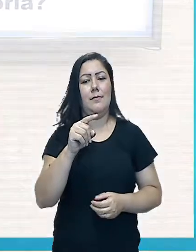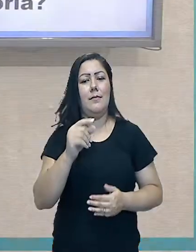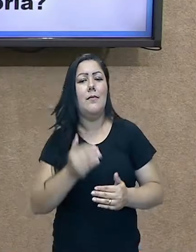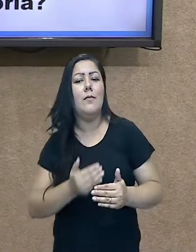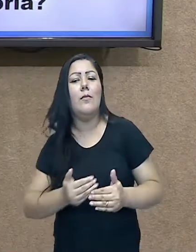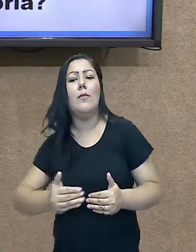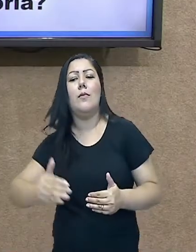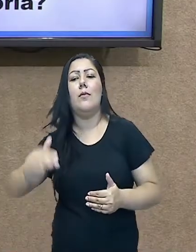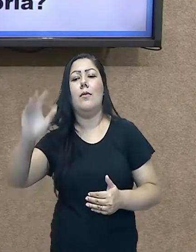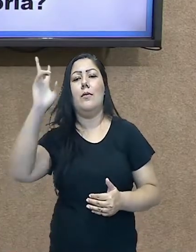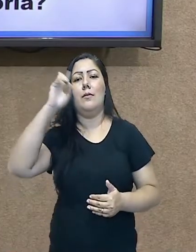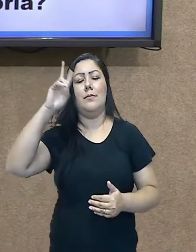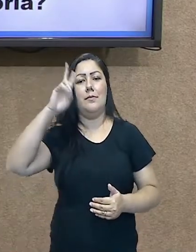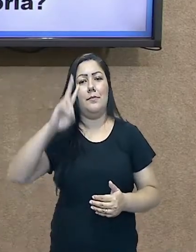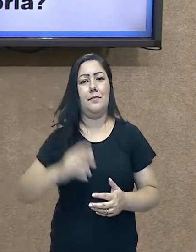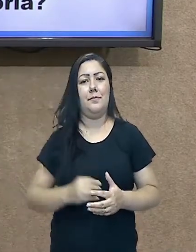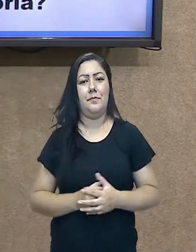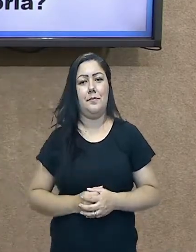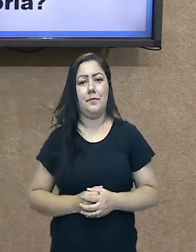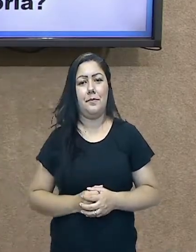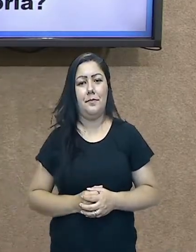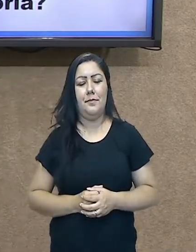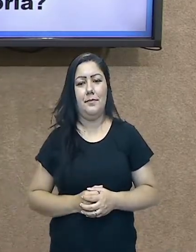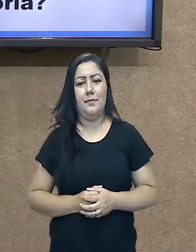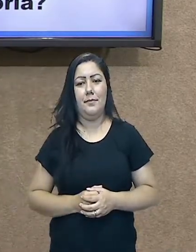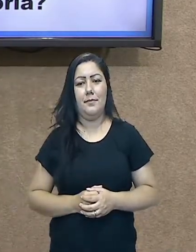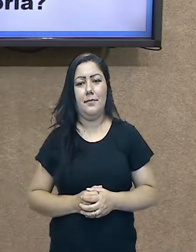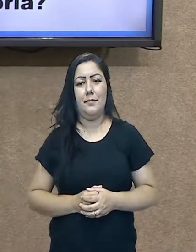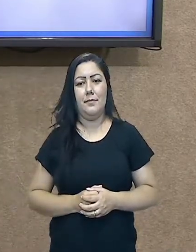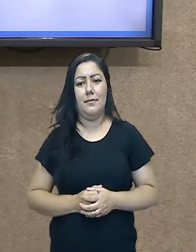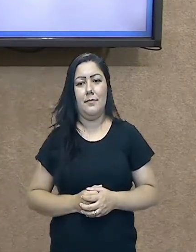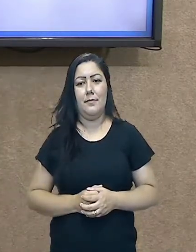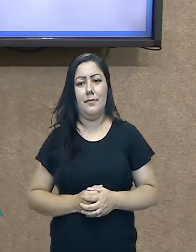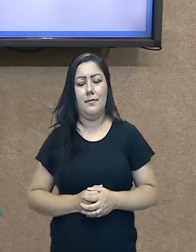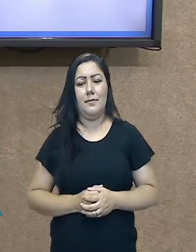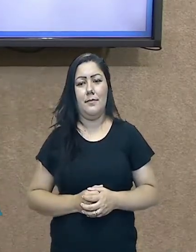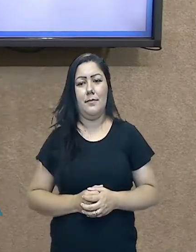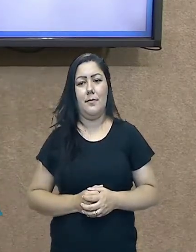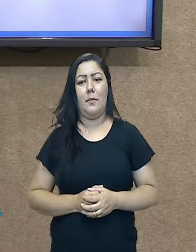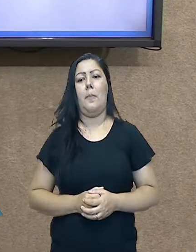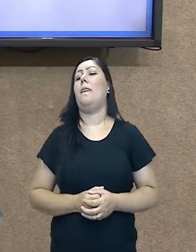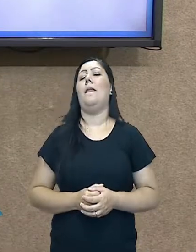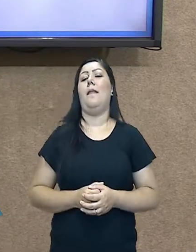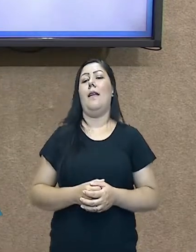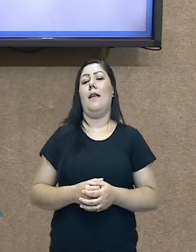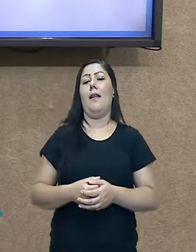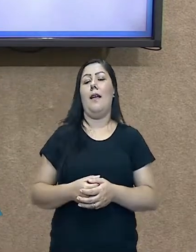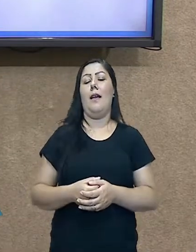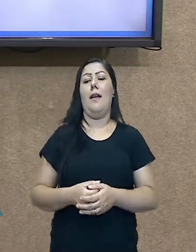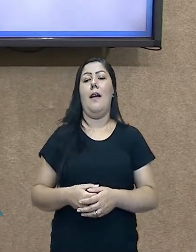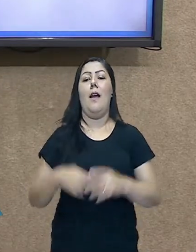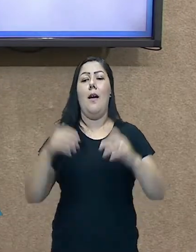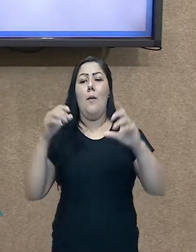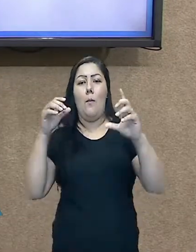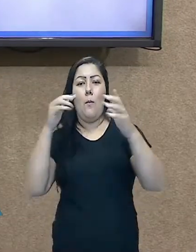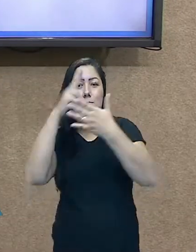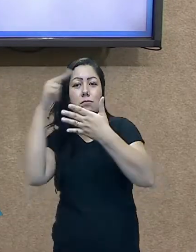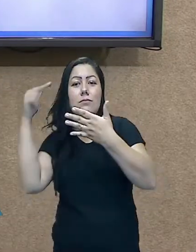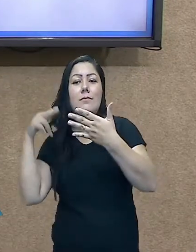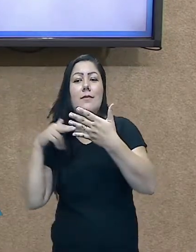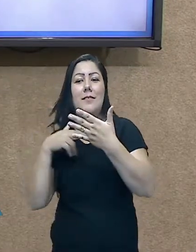história? Quando a gente olha para hoje, né? Vamos ver esse mapa